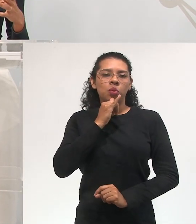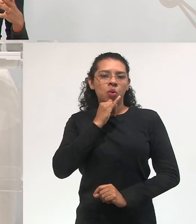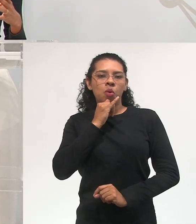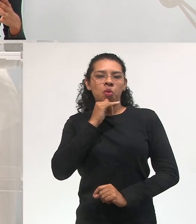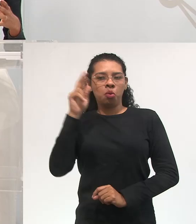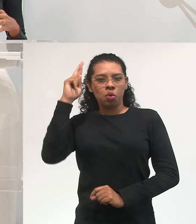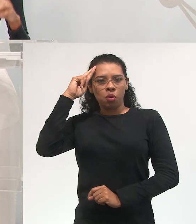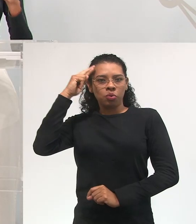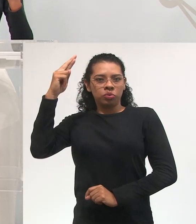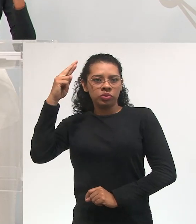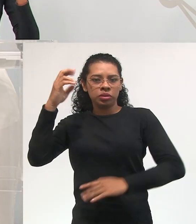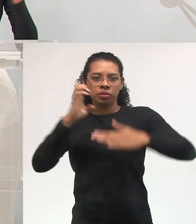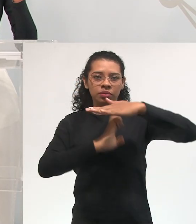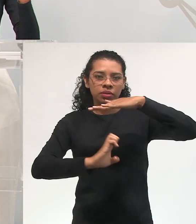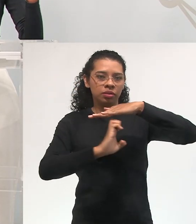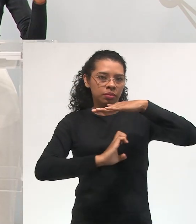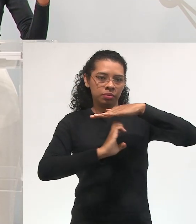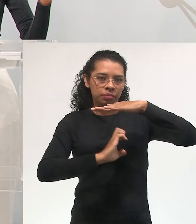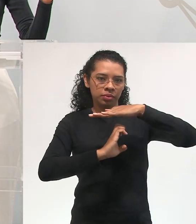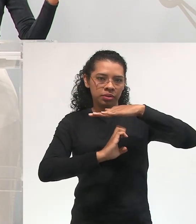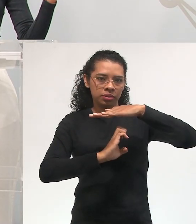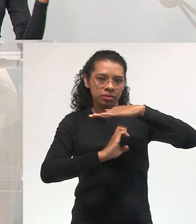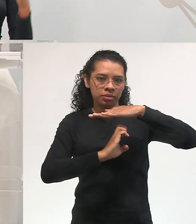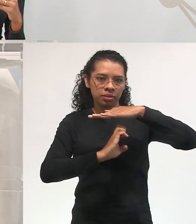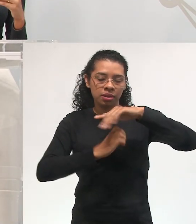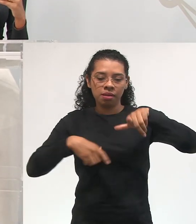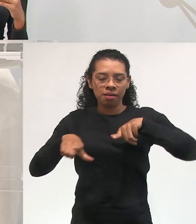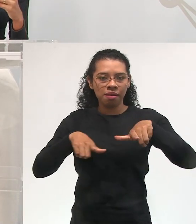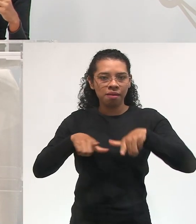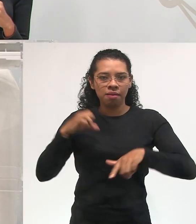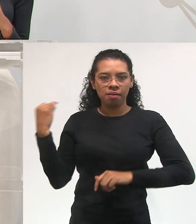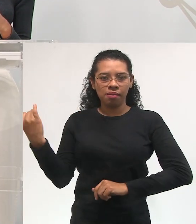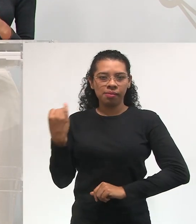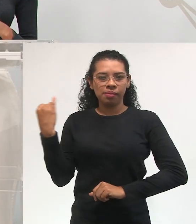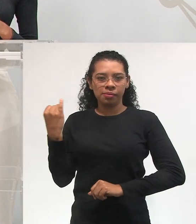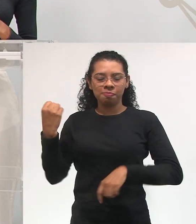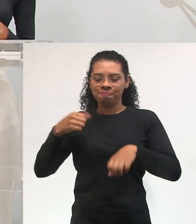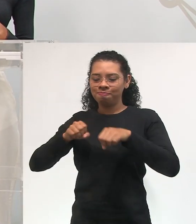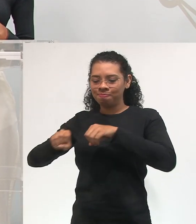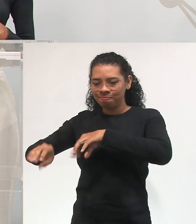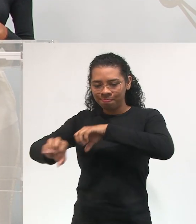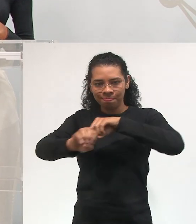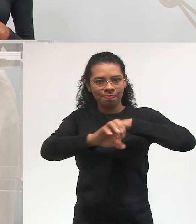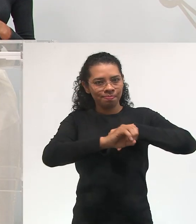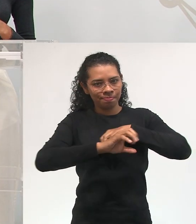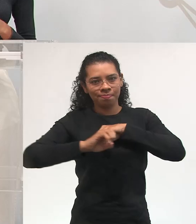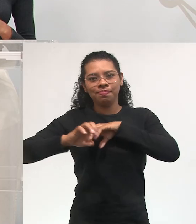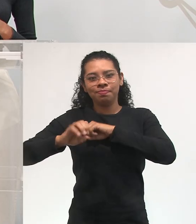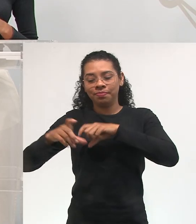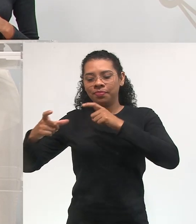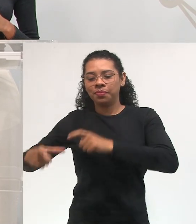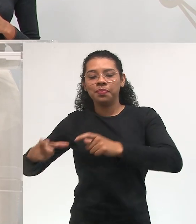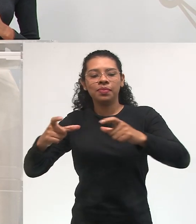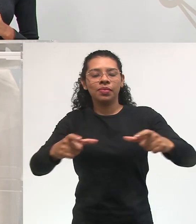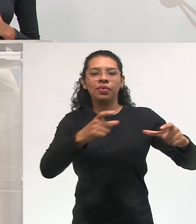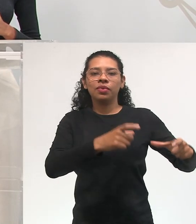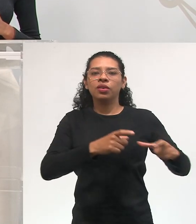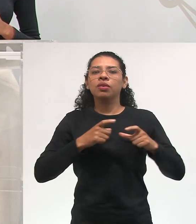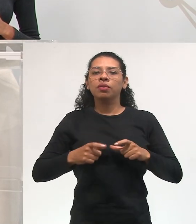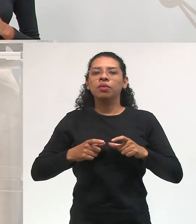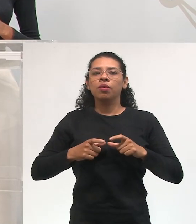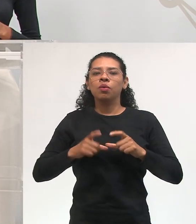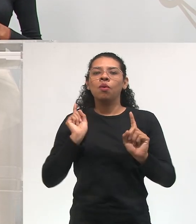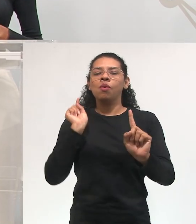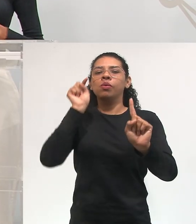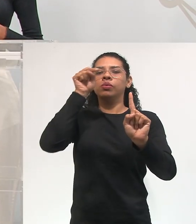Isso é importante para ele. É importante a educação ser esse lugar de transformação